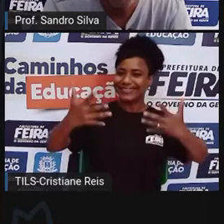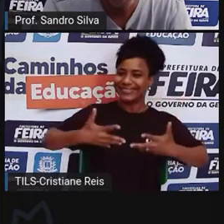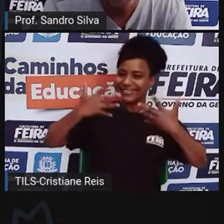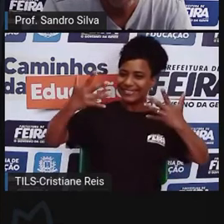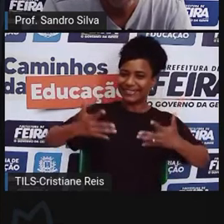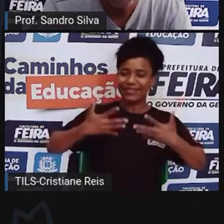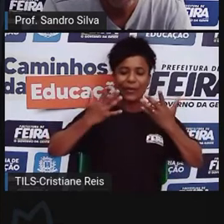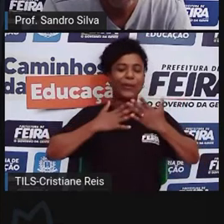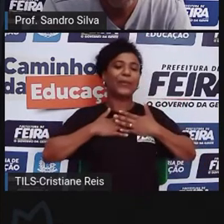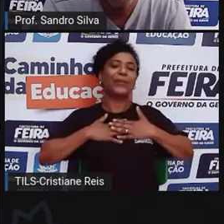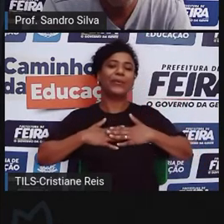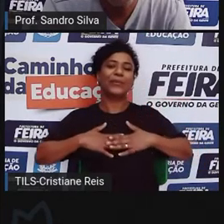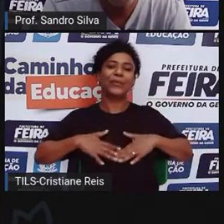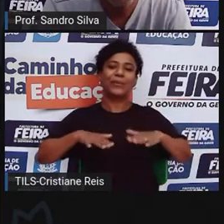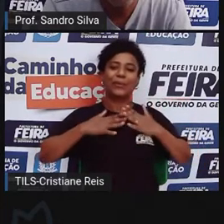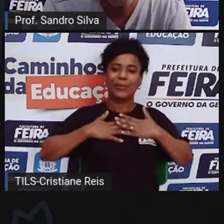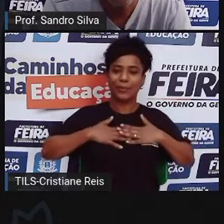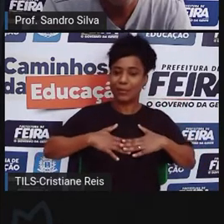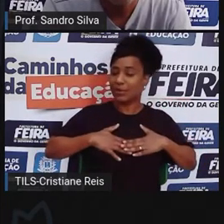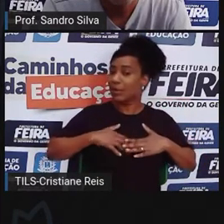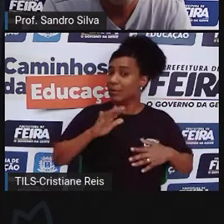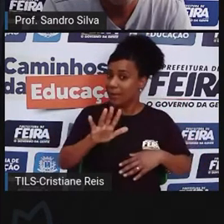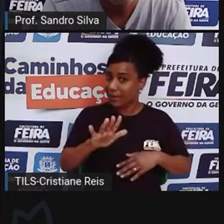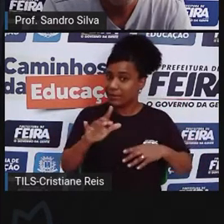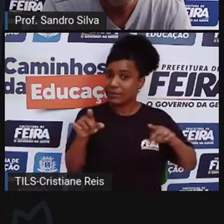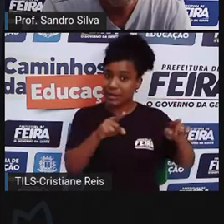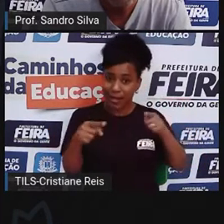que a música ela tem um potencial muito maior, né?